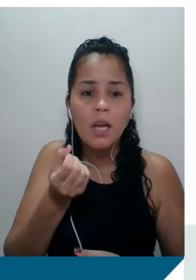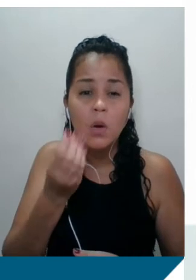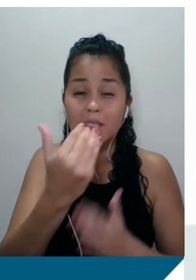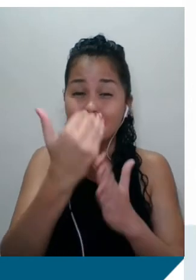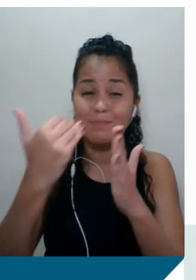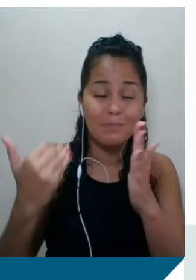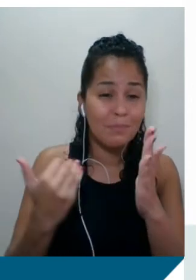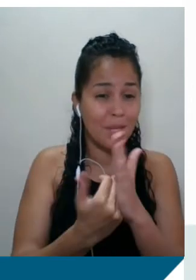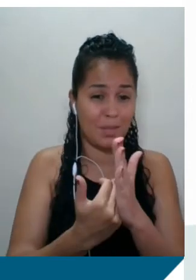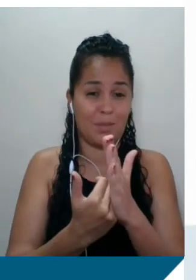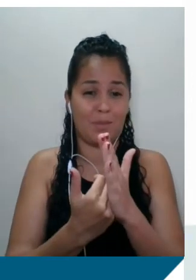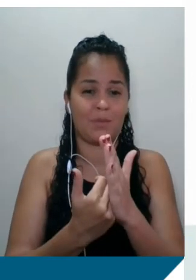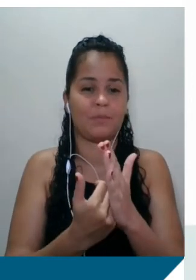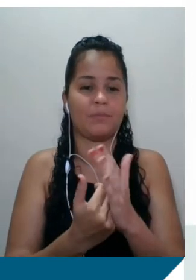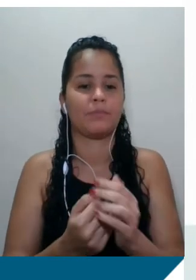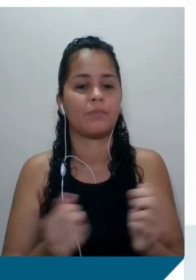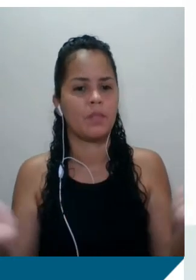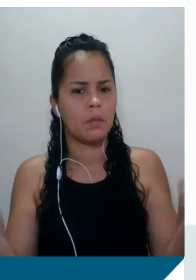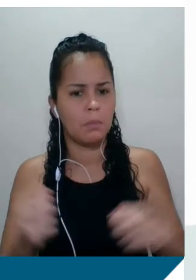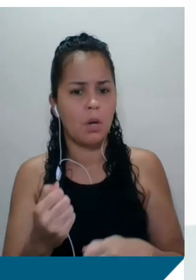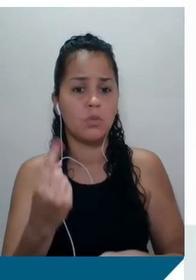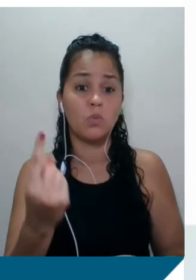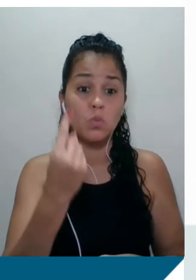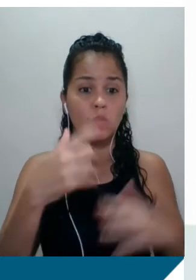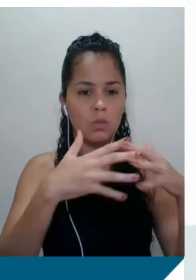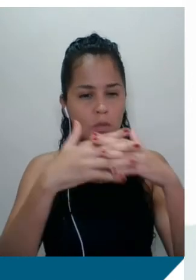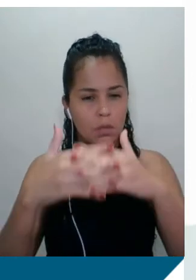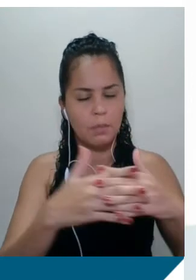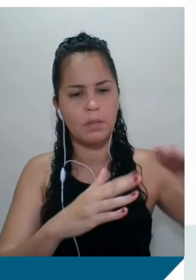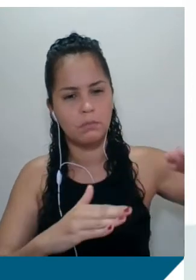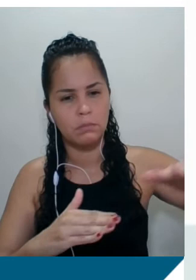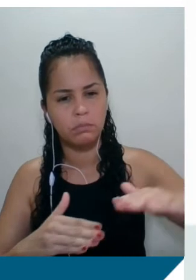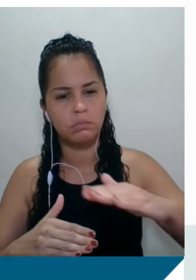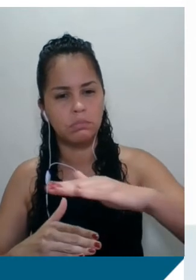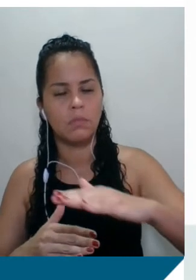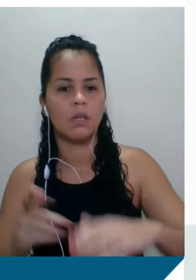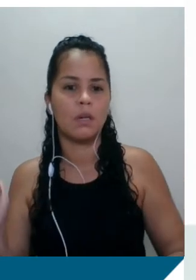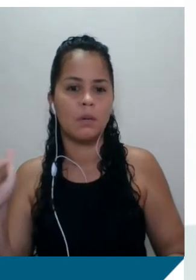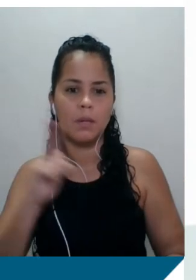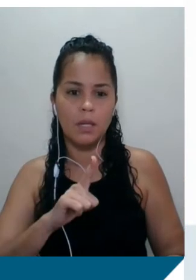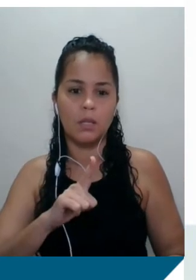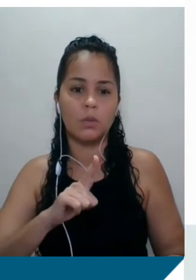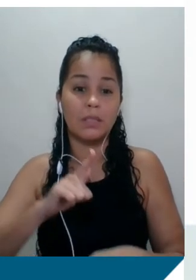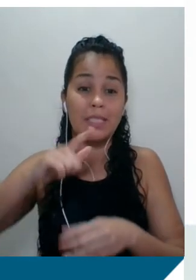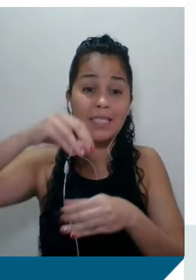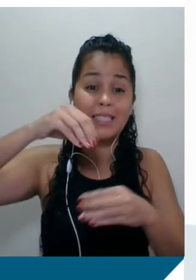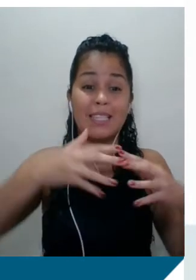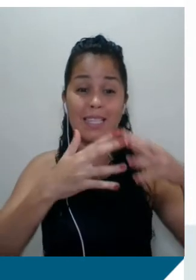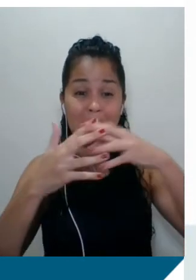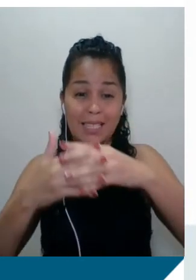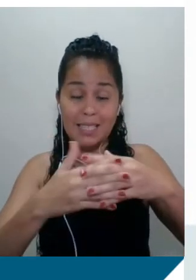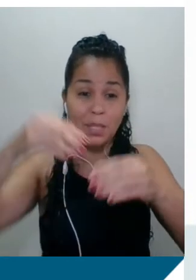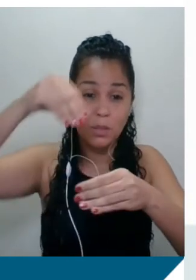grãos. E o que ele quer saber é o número mínimo de viagens que um único caminhão